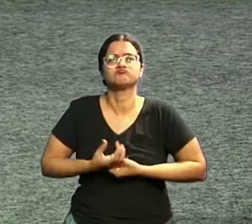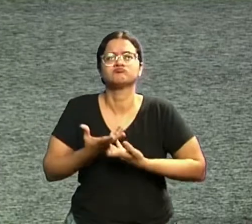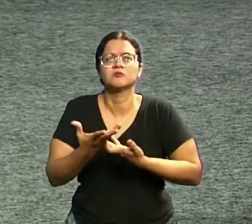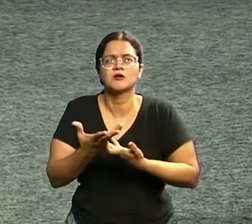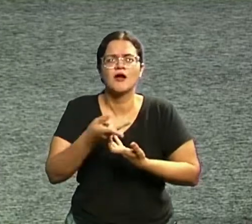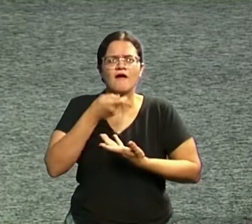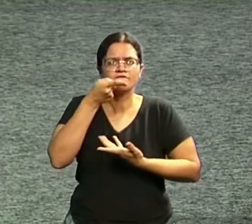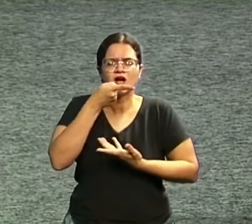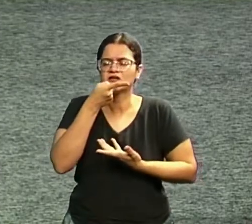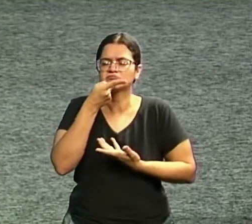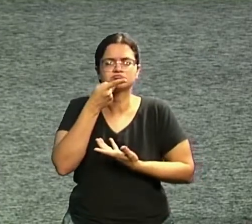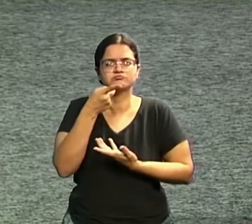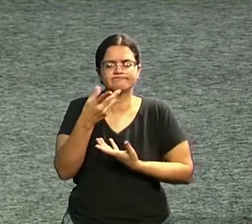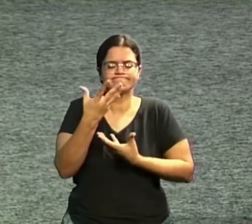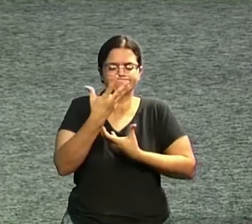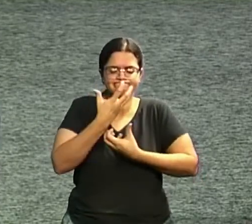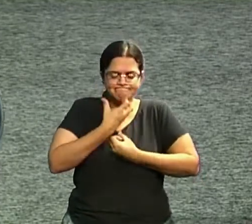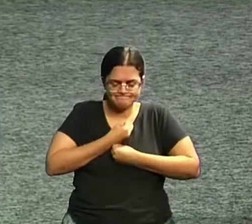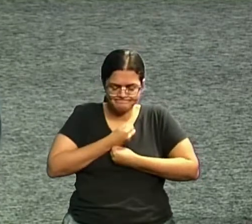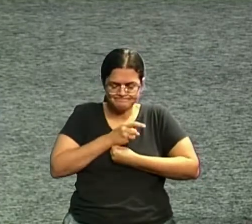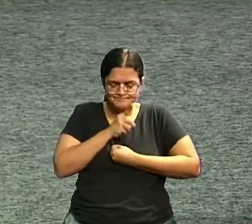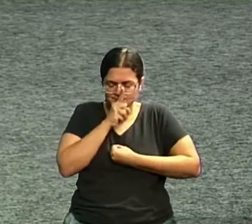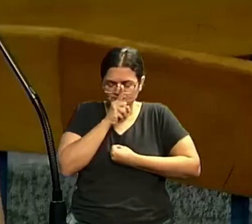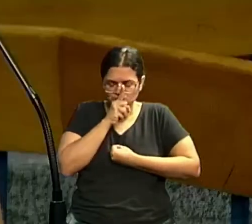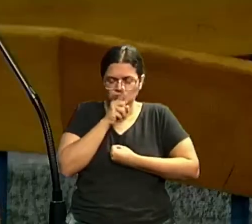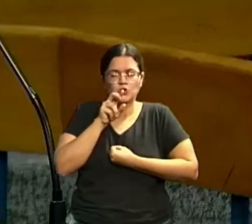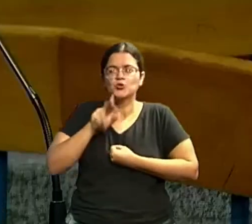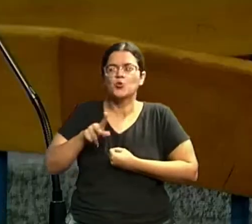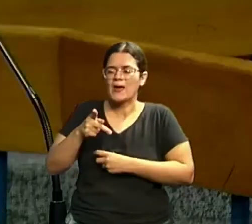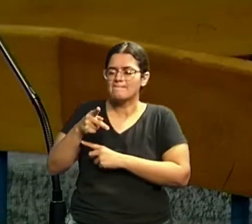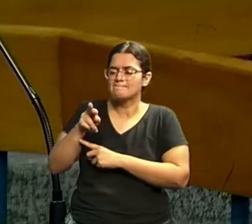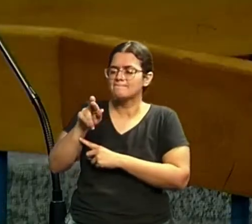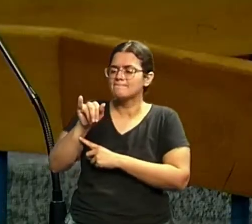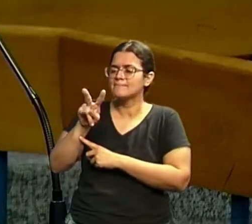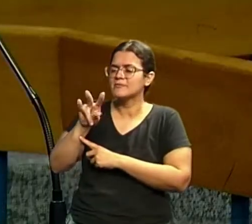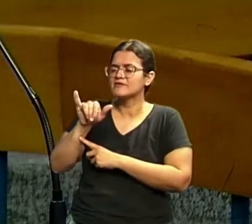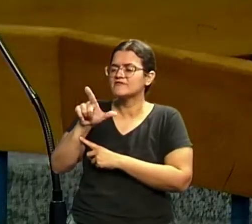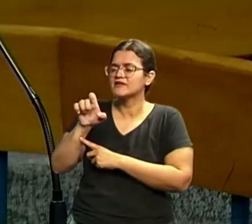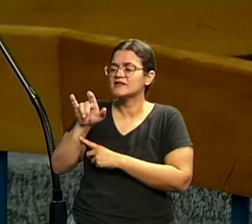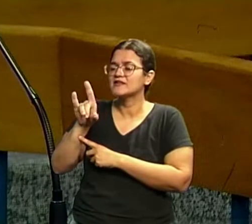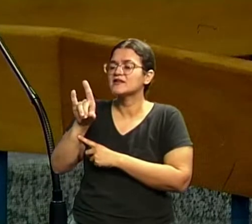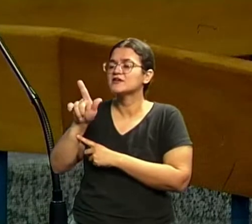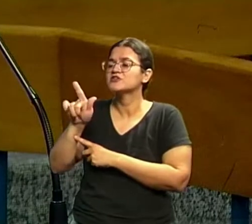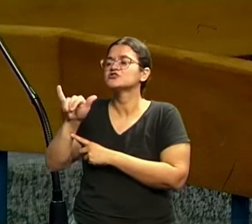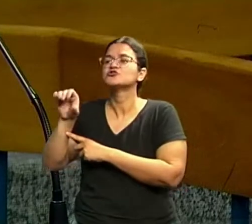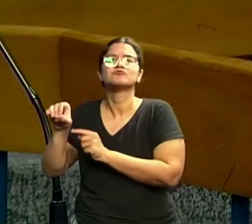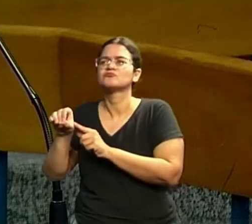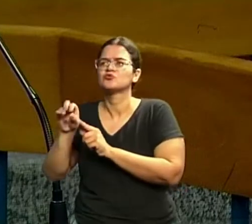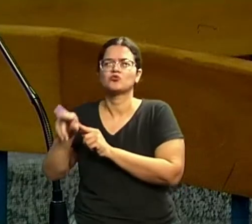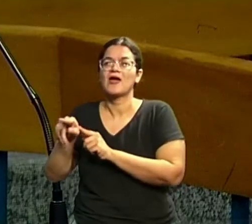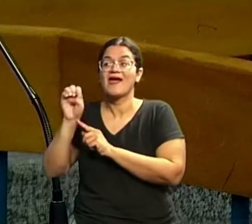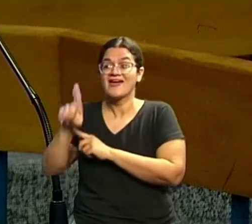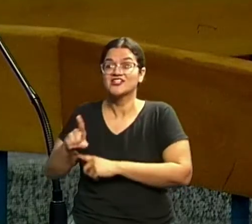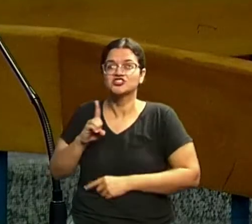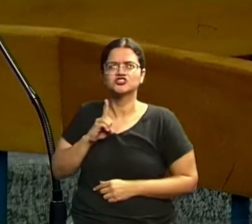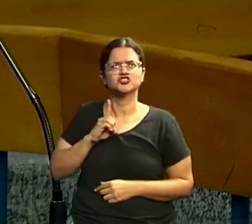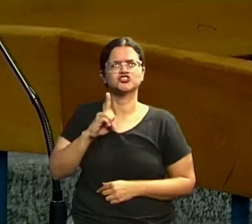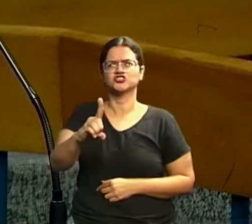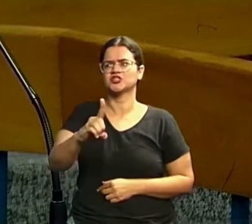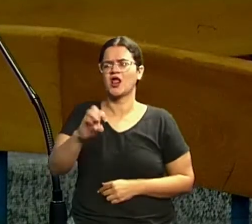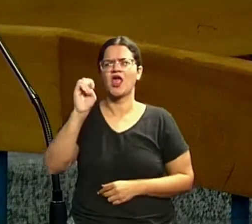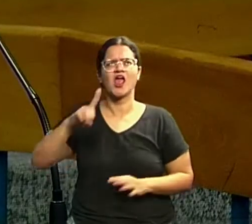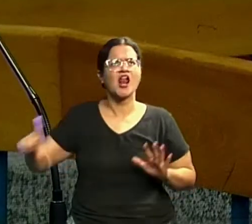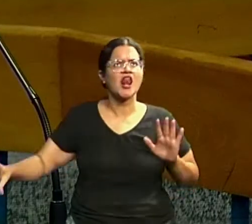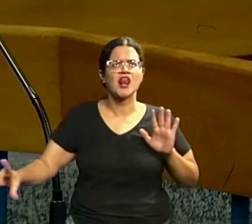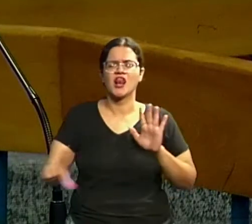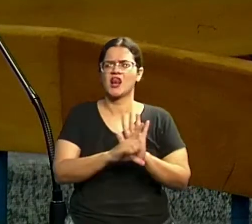expressar sua fala. Não é privilégio, vereadora, é direito. Está na